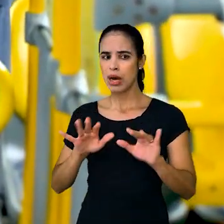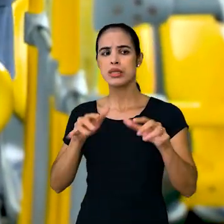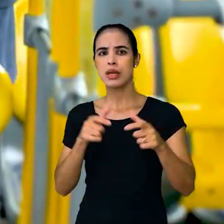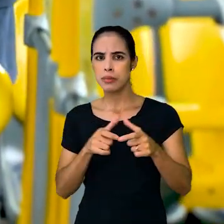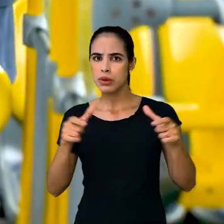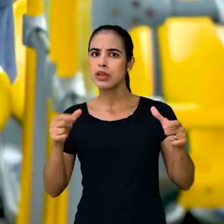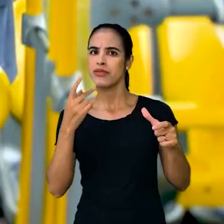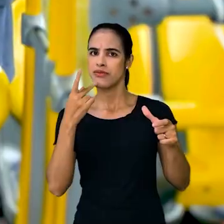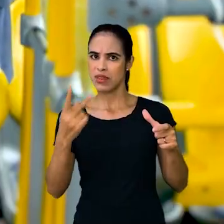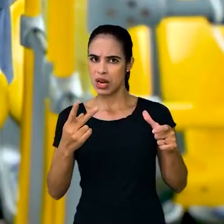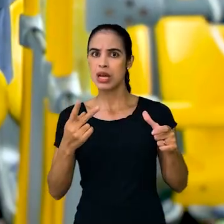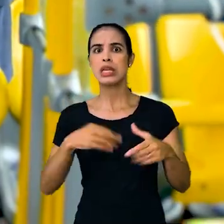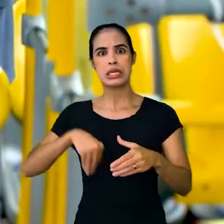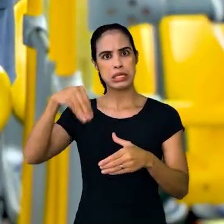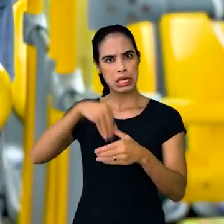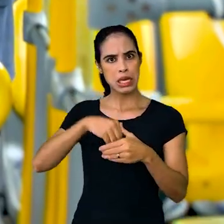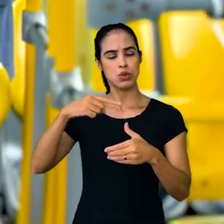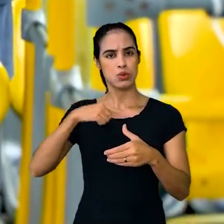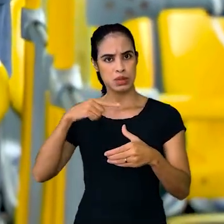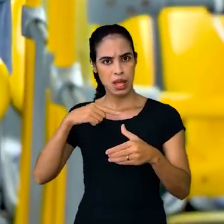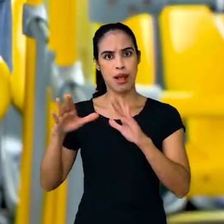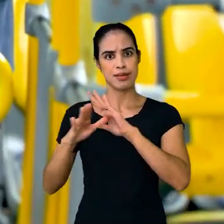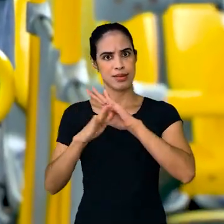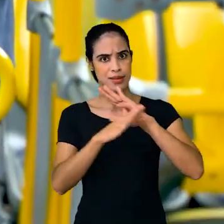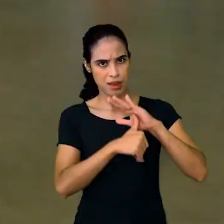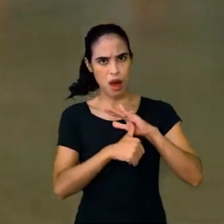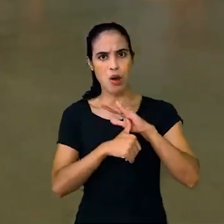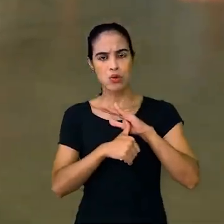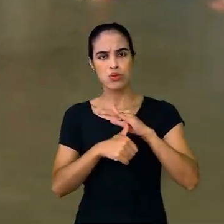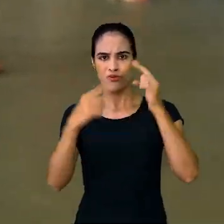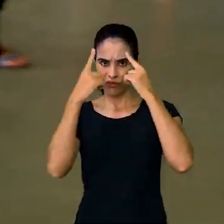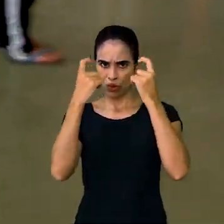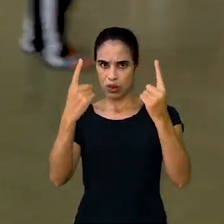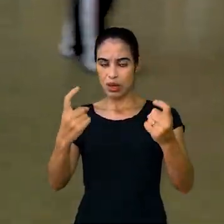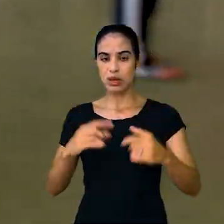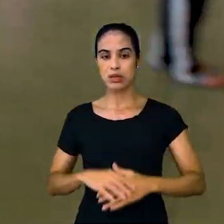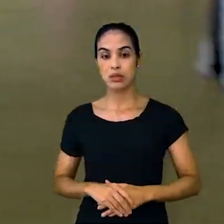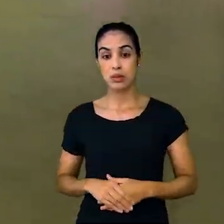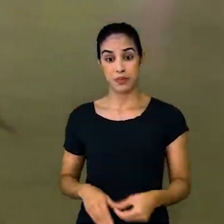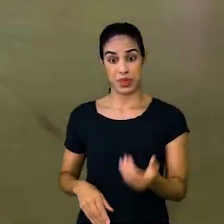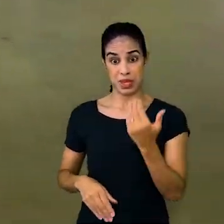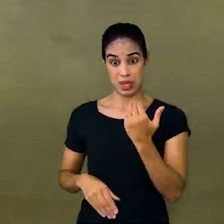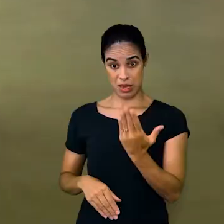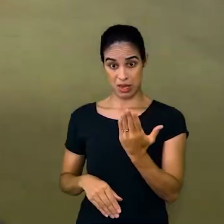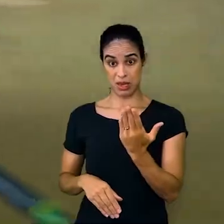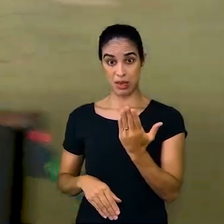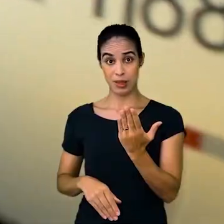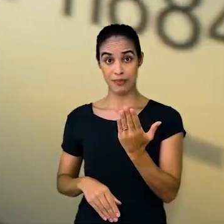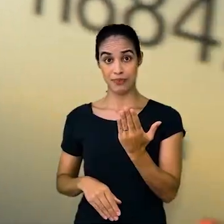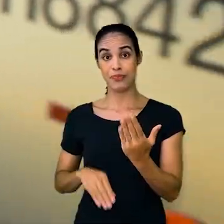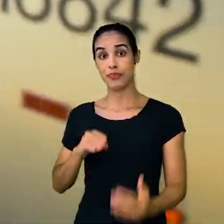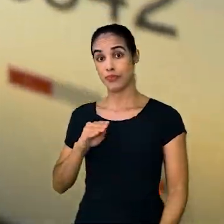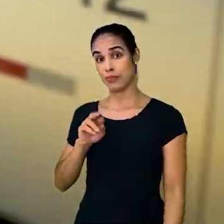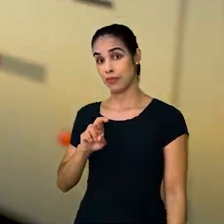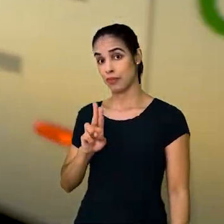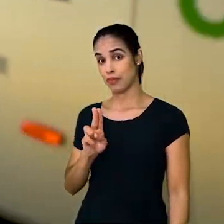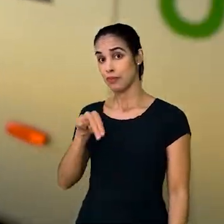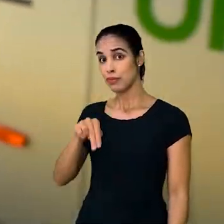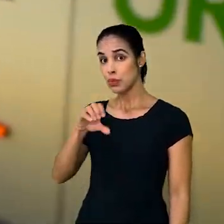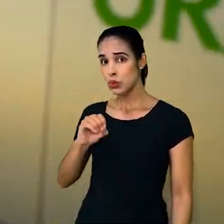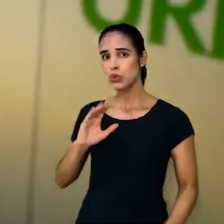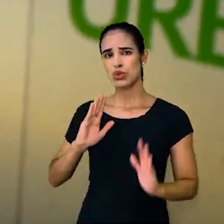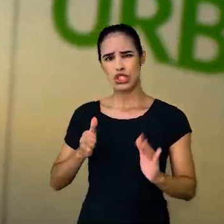de assaltos à mão armada e abordagens violentas. Motorista rodoviário há 16 anos, Bruno já